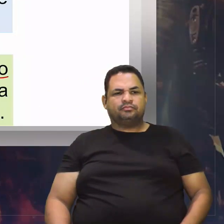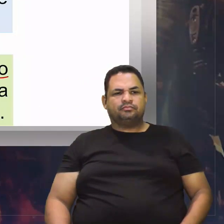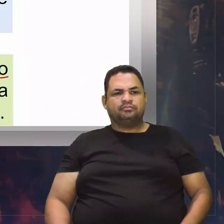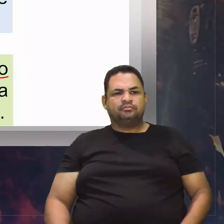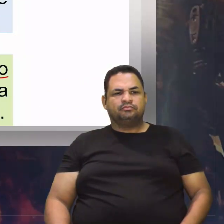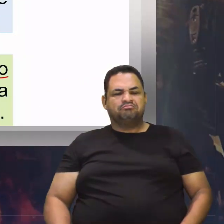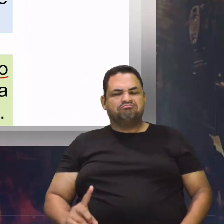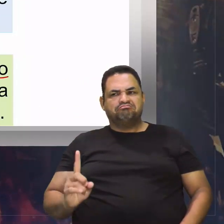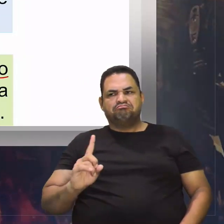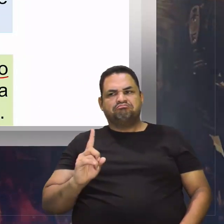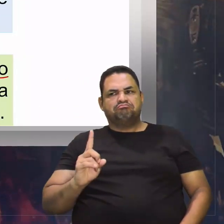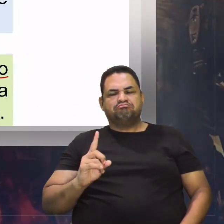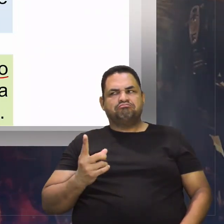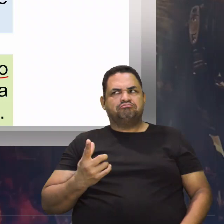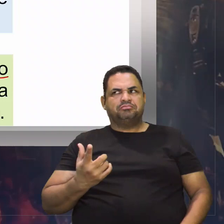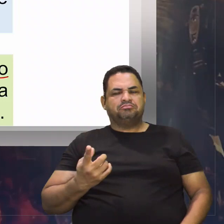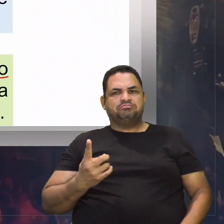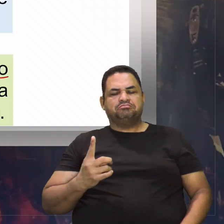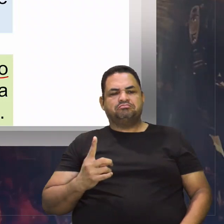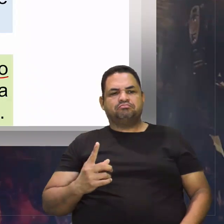não